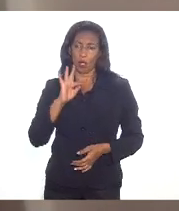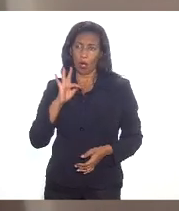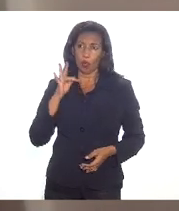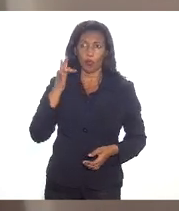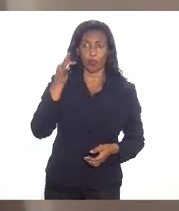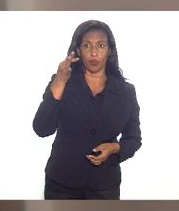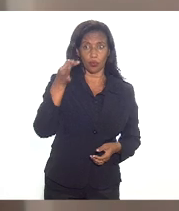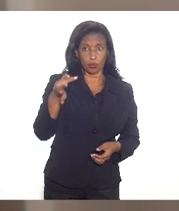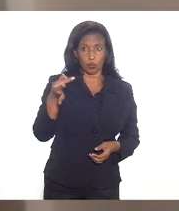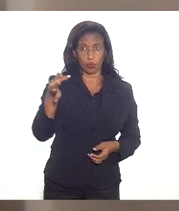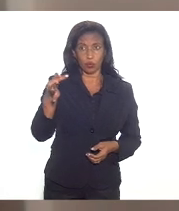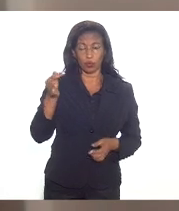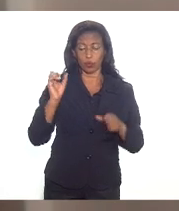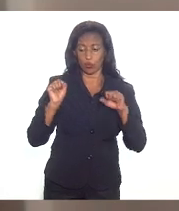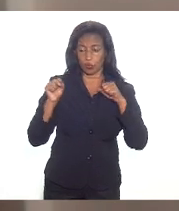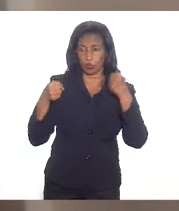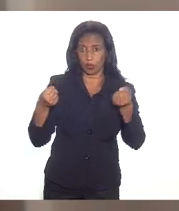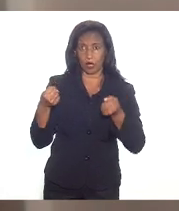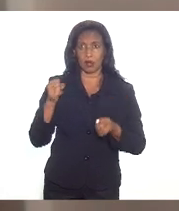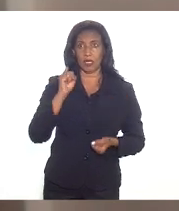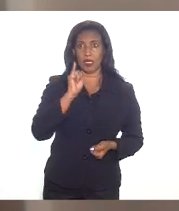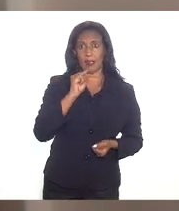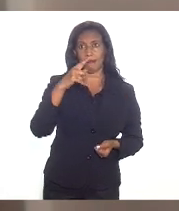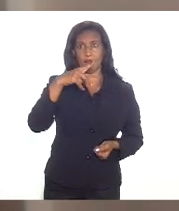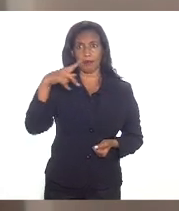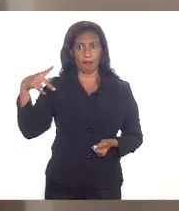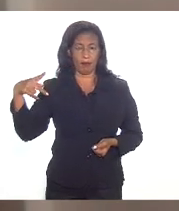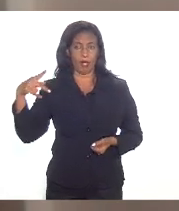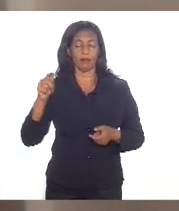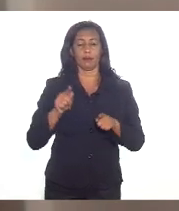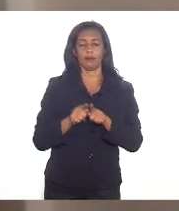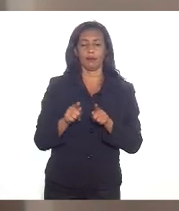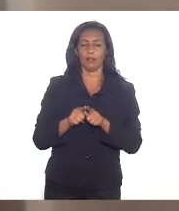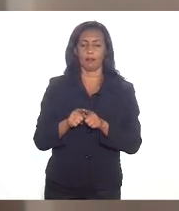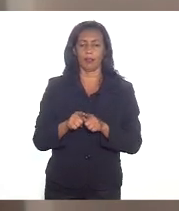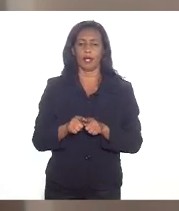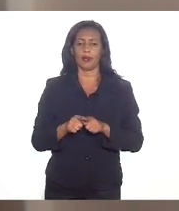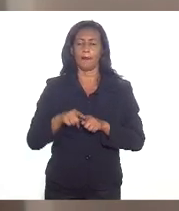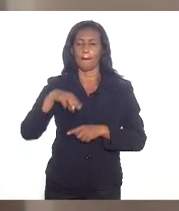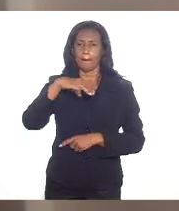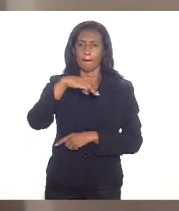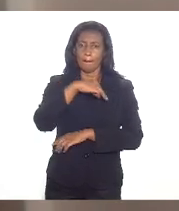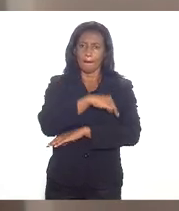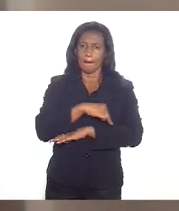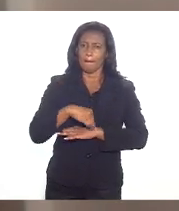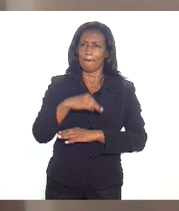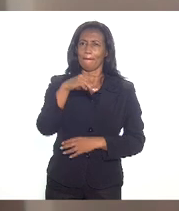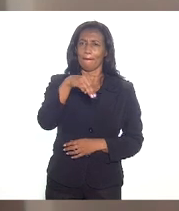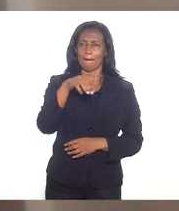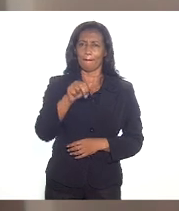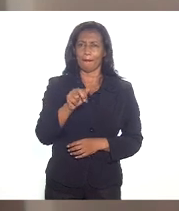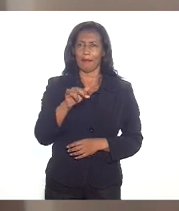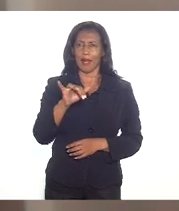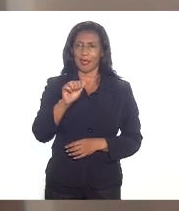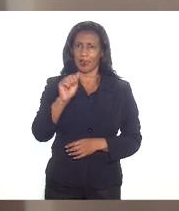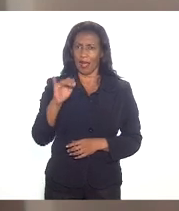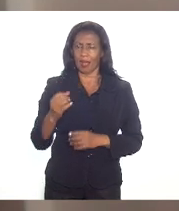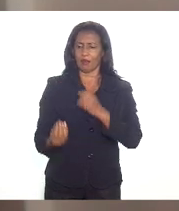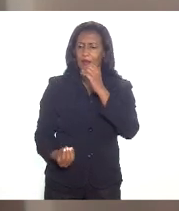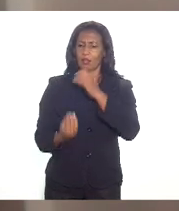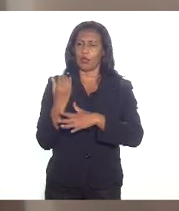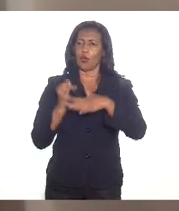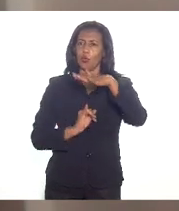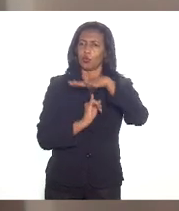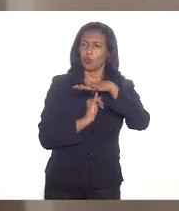não fortalecer o IPP como um misto de IPEA com o IBGE. Maicá criou recentemente o Instituto Darcy Ribeiro. A